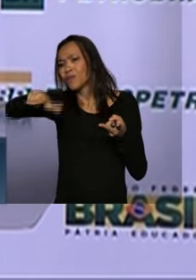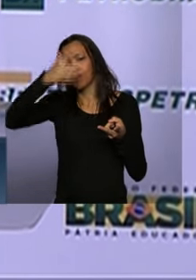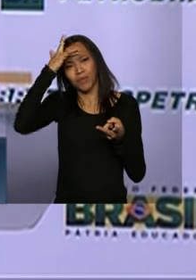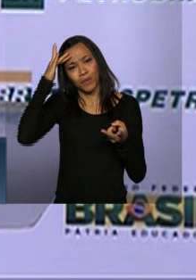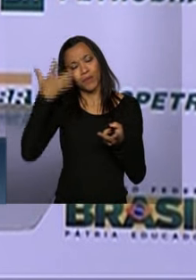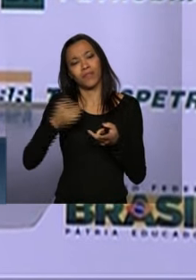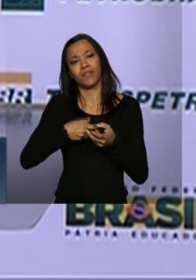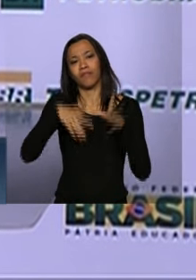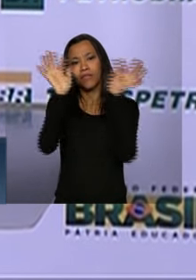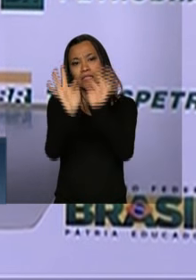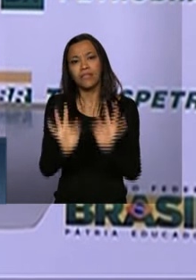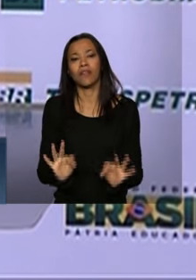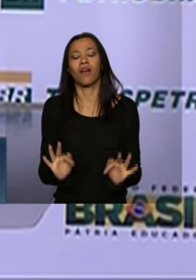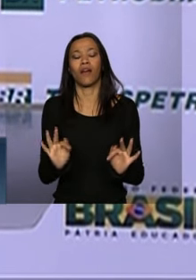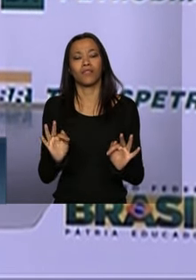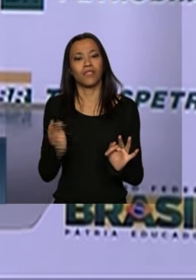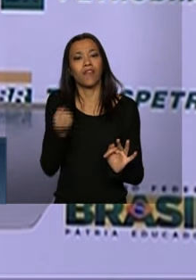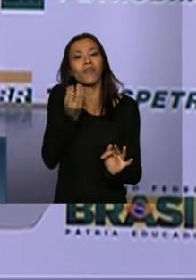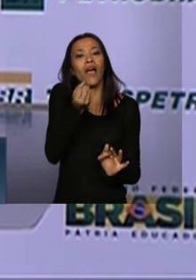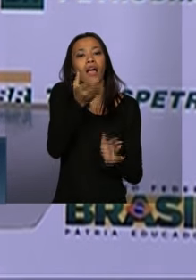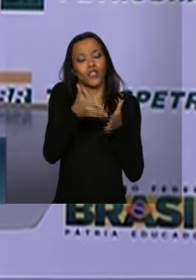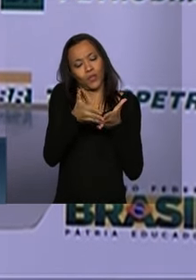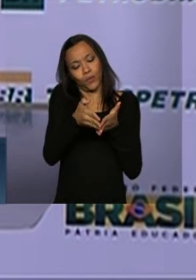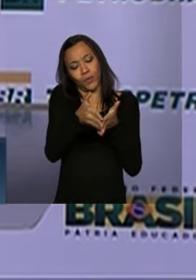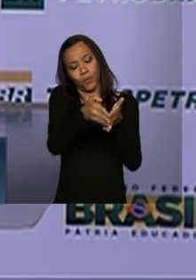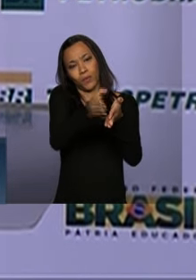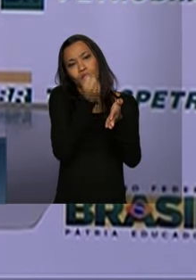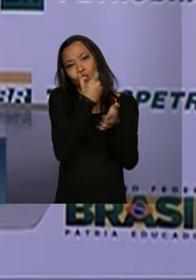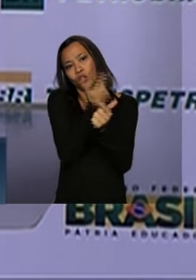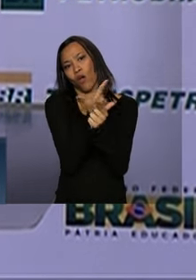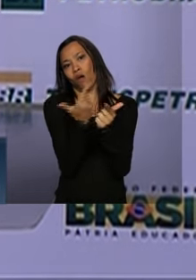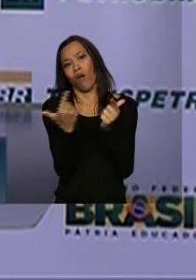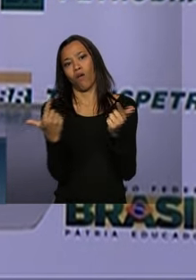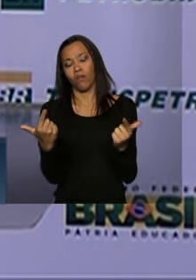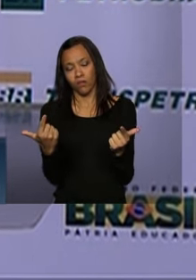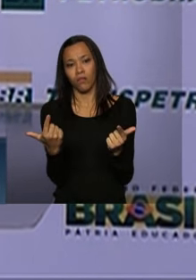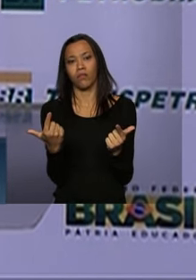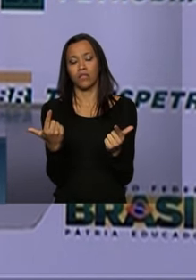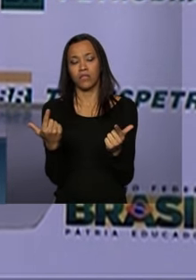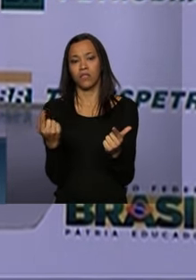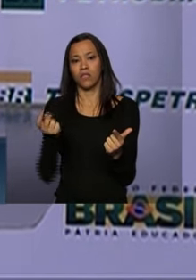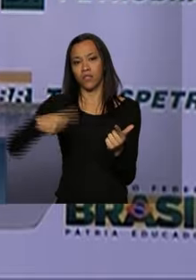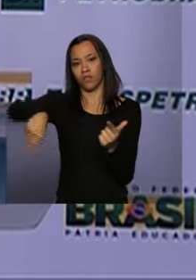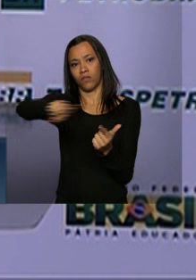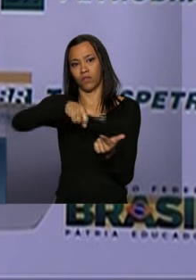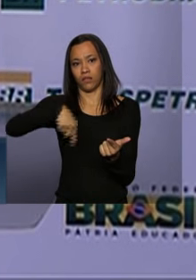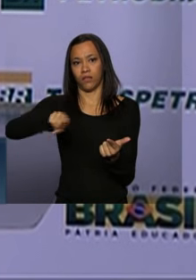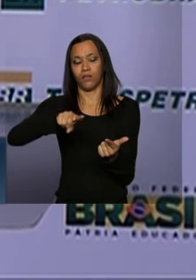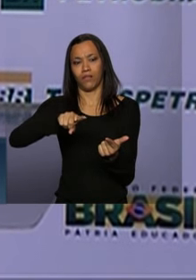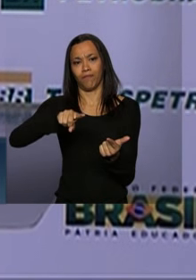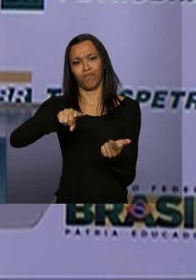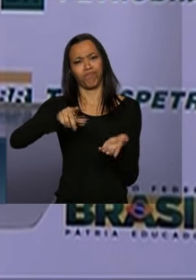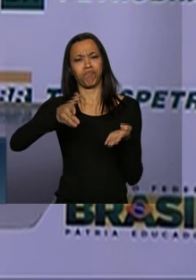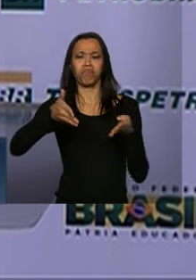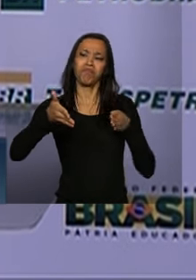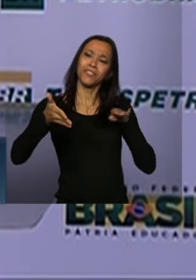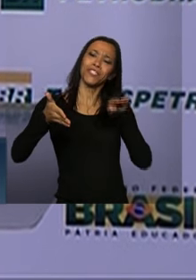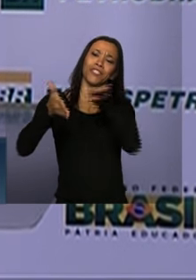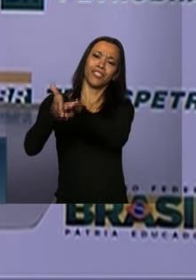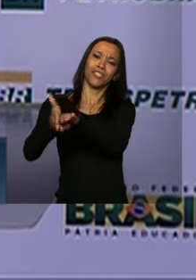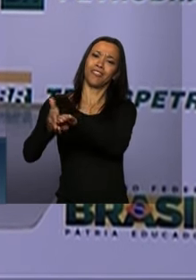muitas felicidades na viagem, muita sorte e que vocês cheguem a um porto